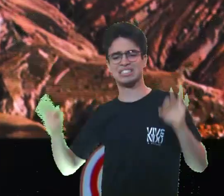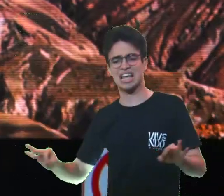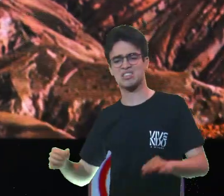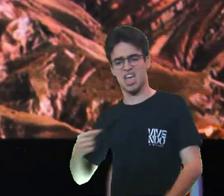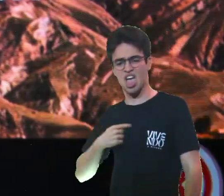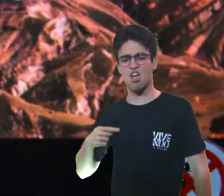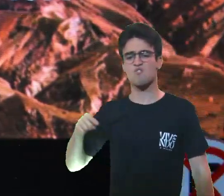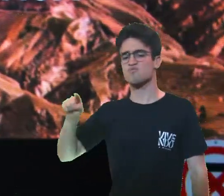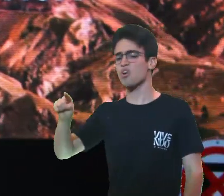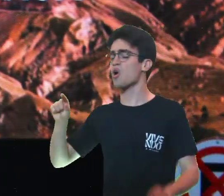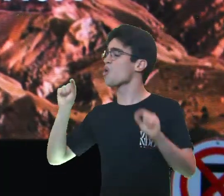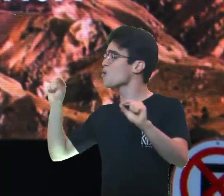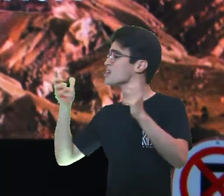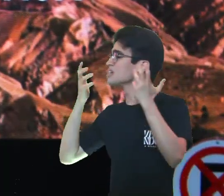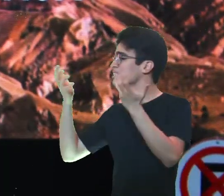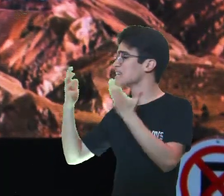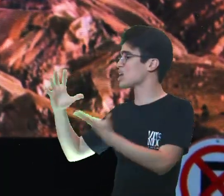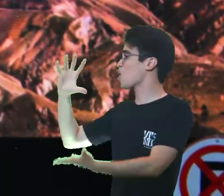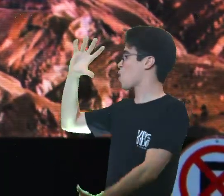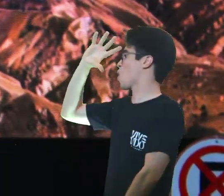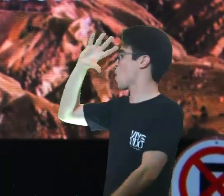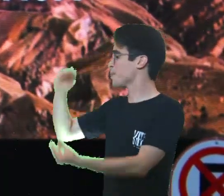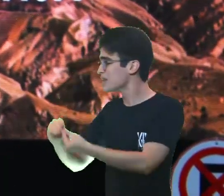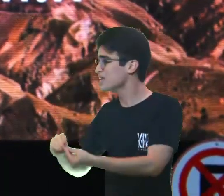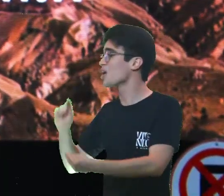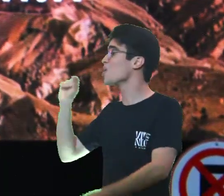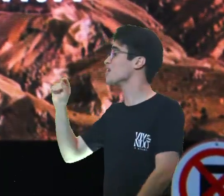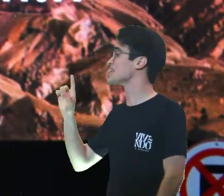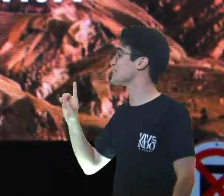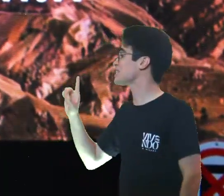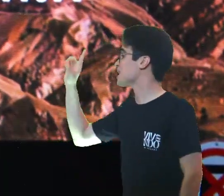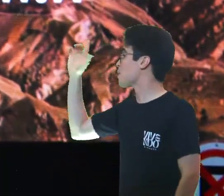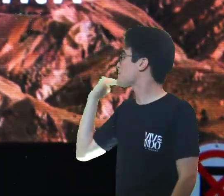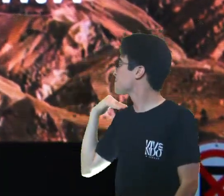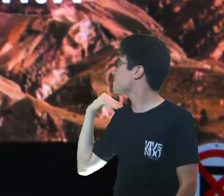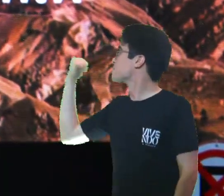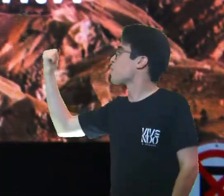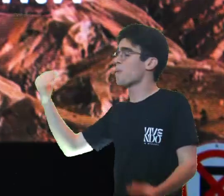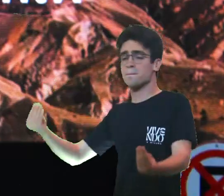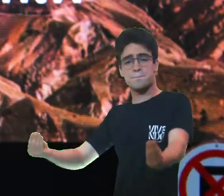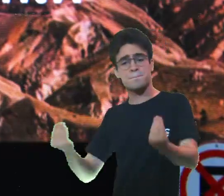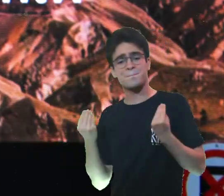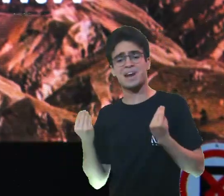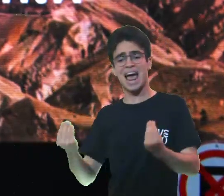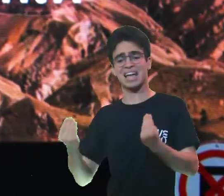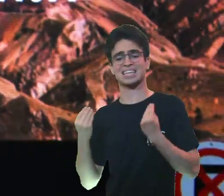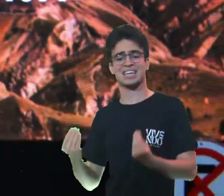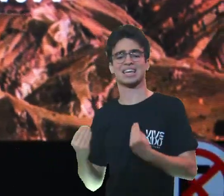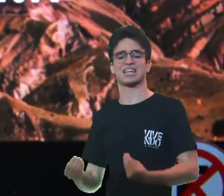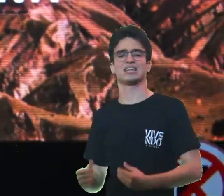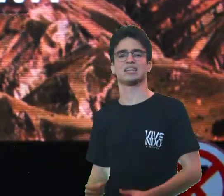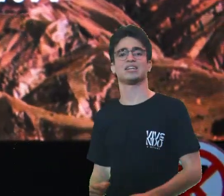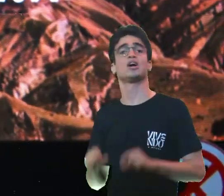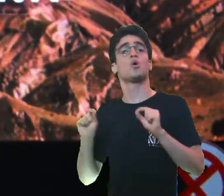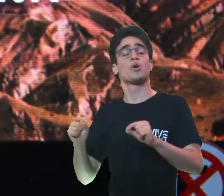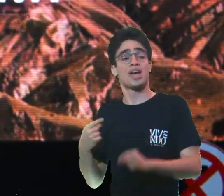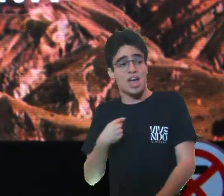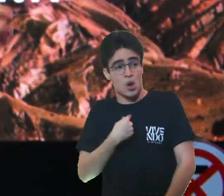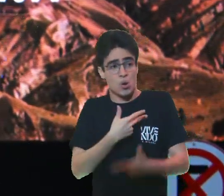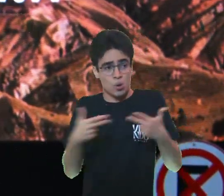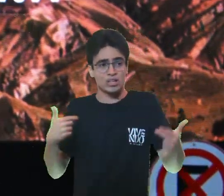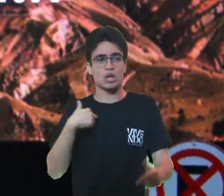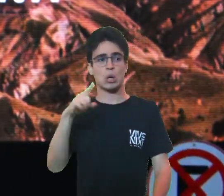vou compreender para que o Senhor me fez nascer nessa geração, com aquilo que eu tenho,